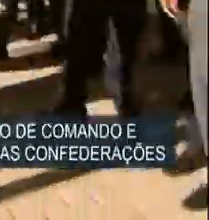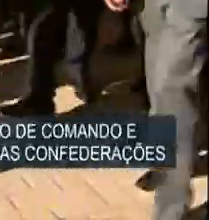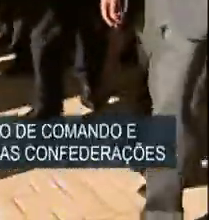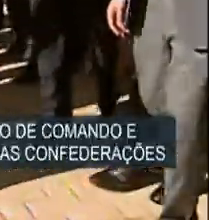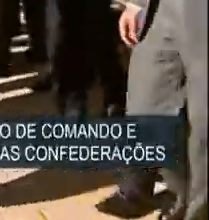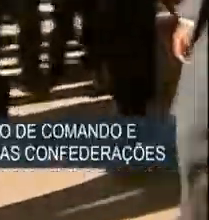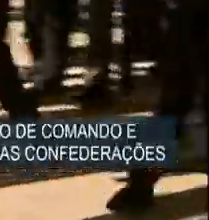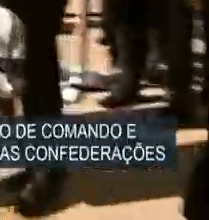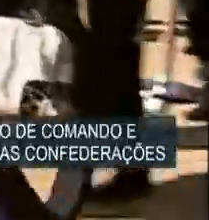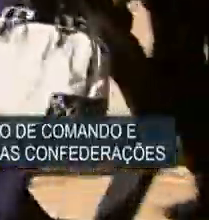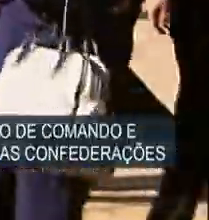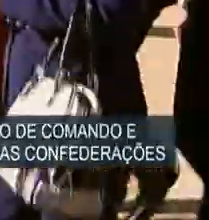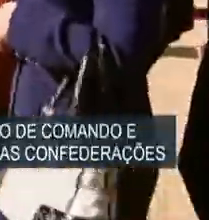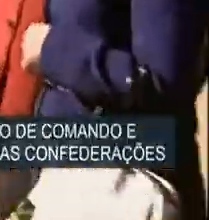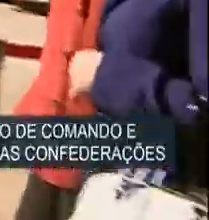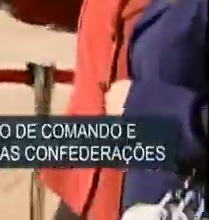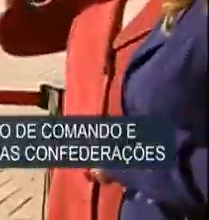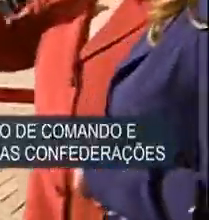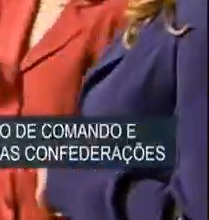rincha